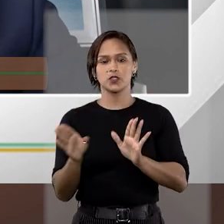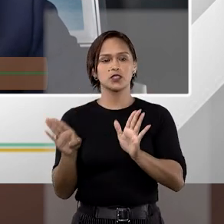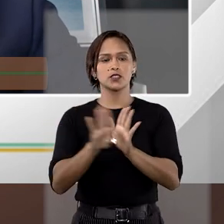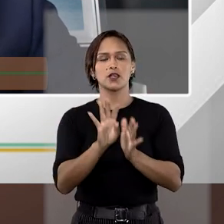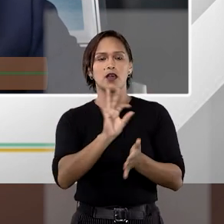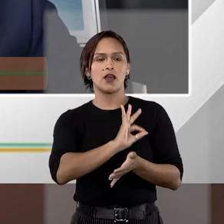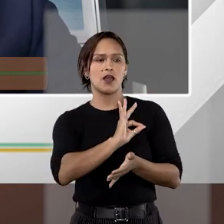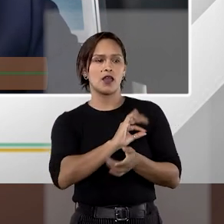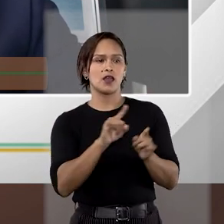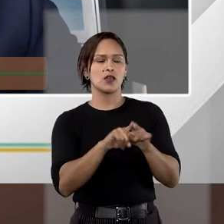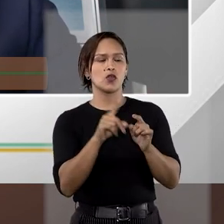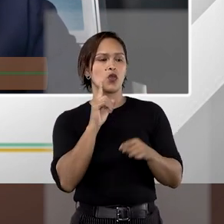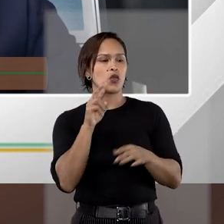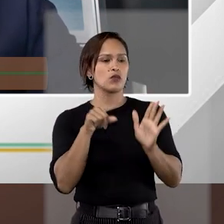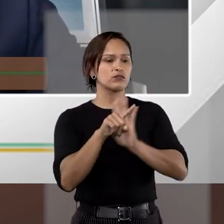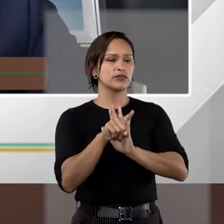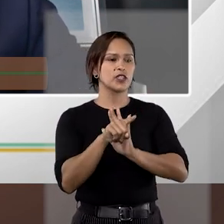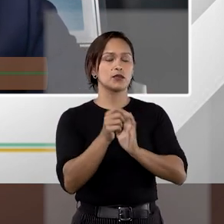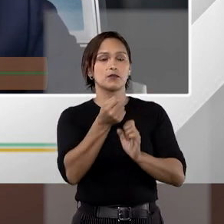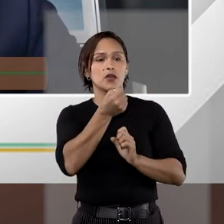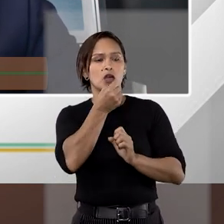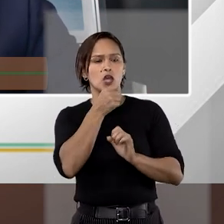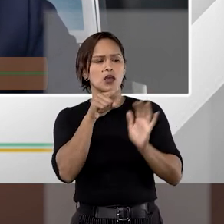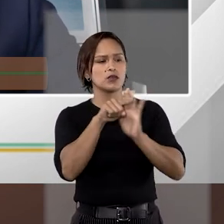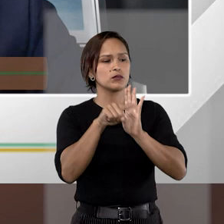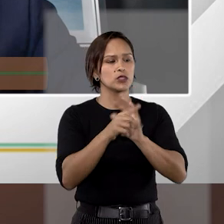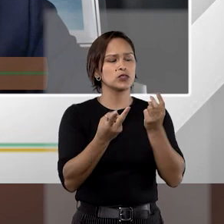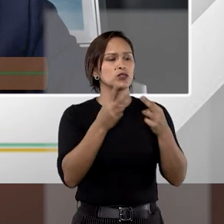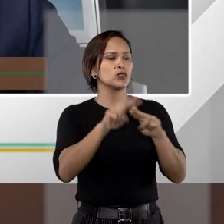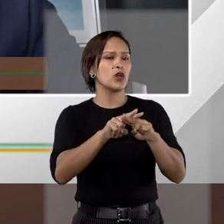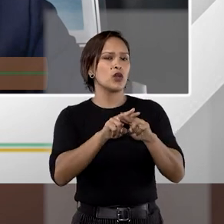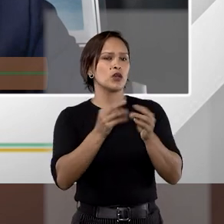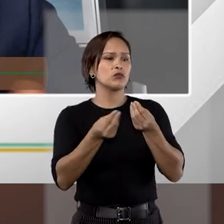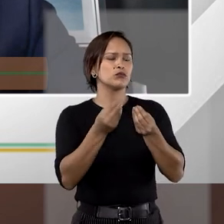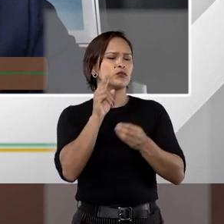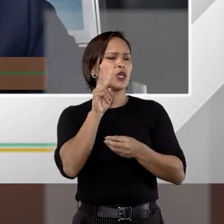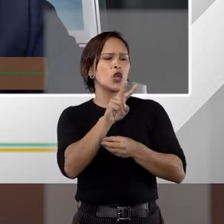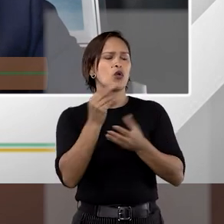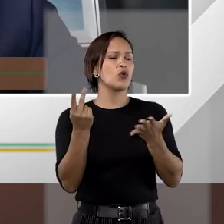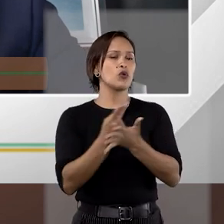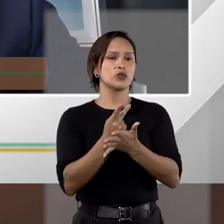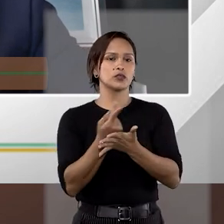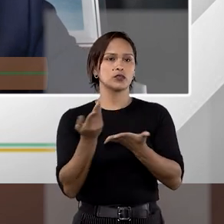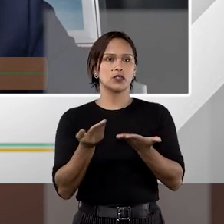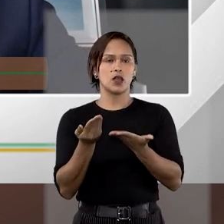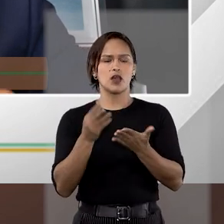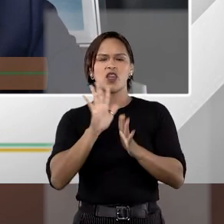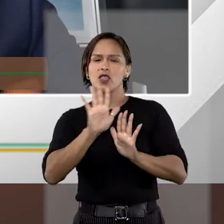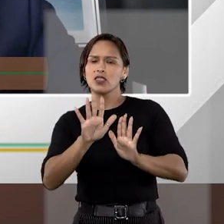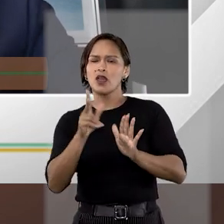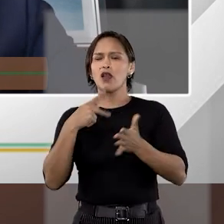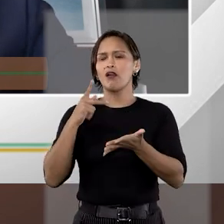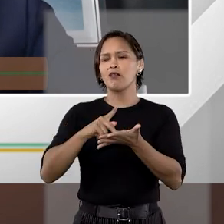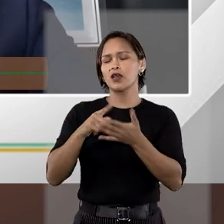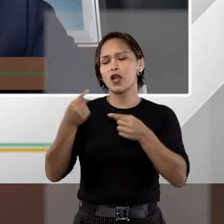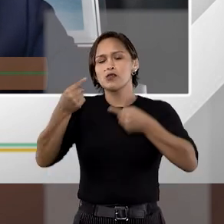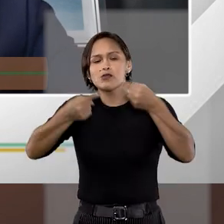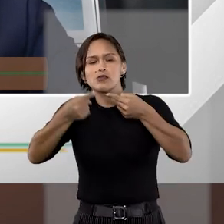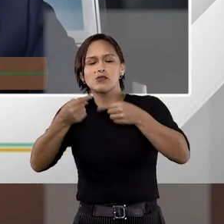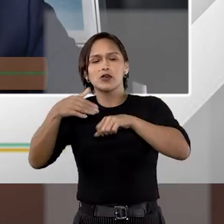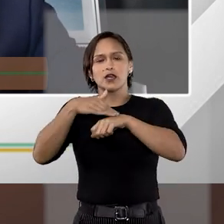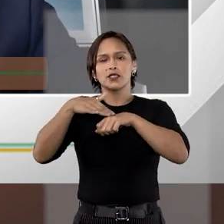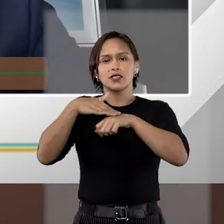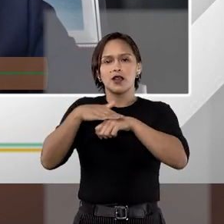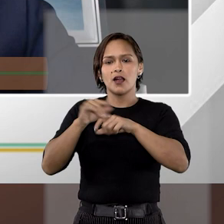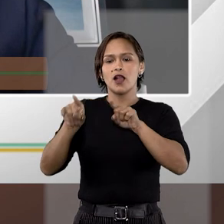chegando à Delegacia o delegado vai entrevistar pessoa presa sujeito o que aconteceu não de fato nós